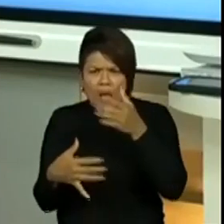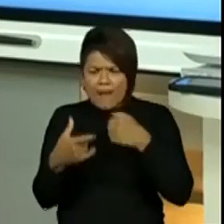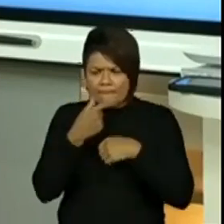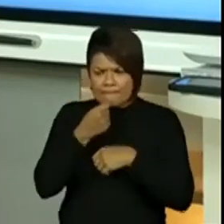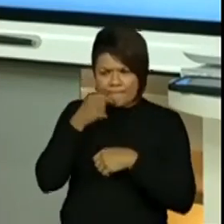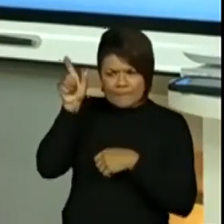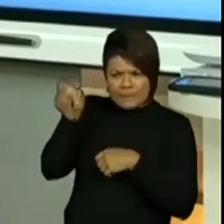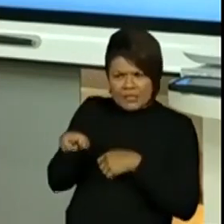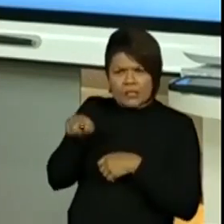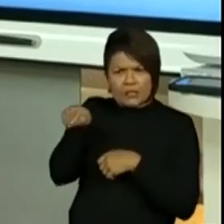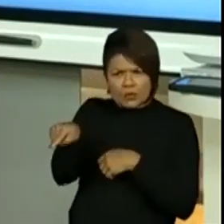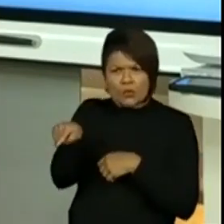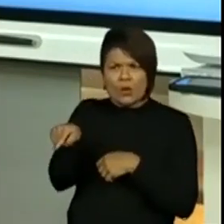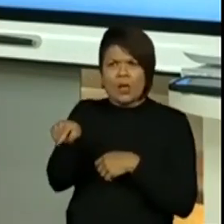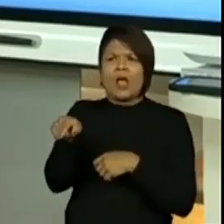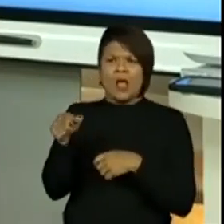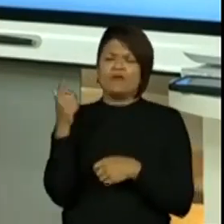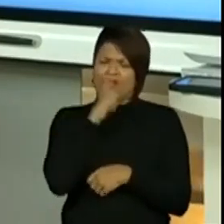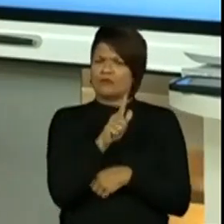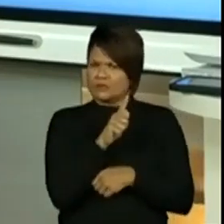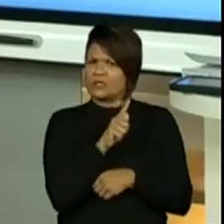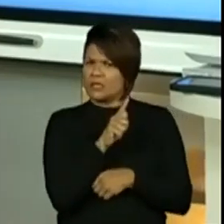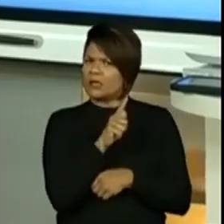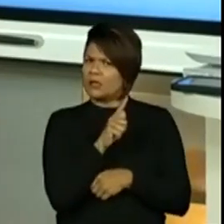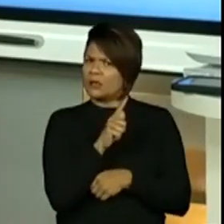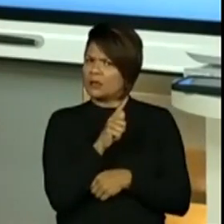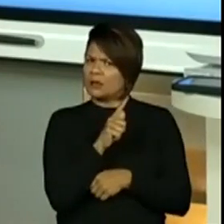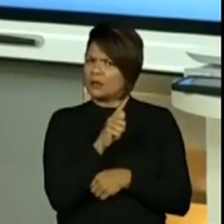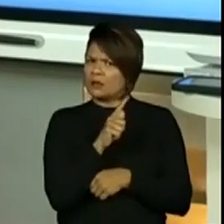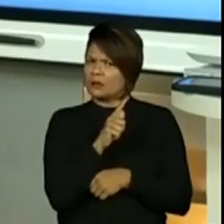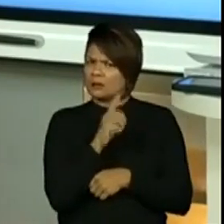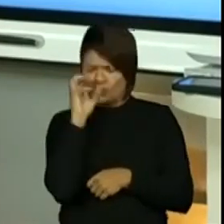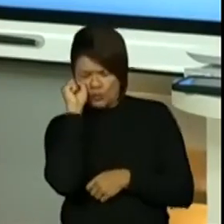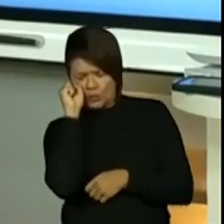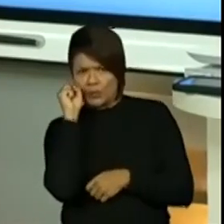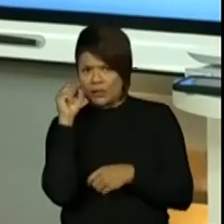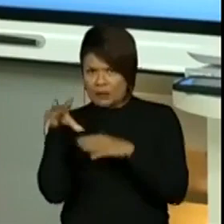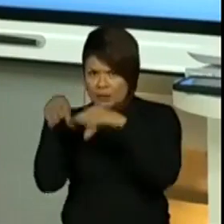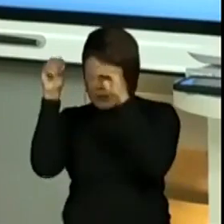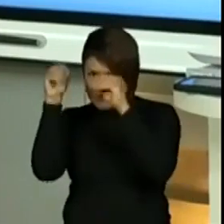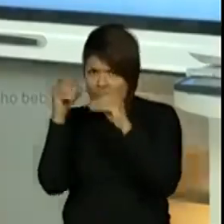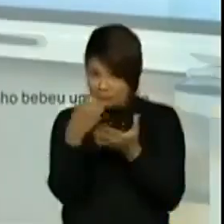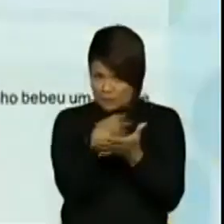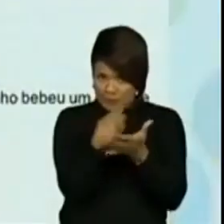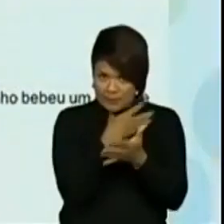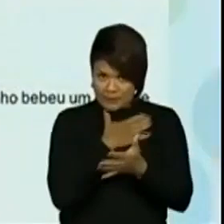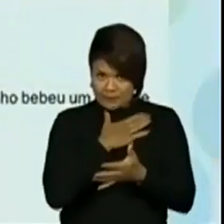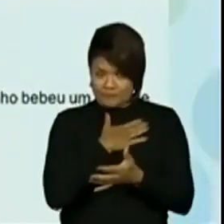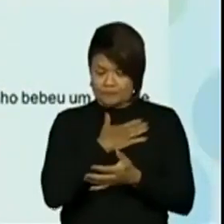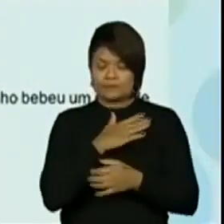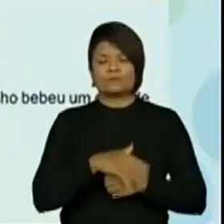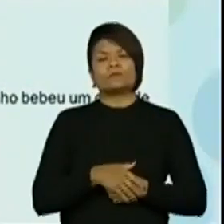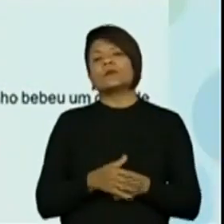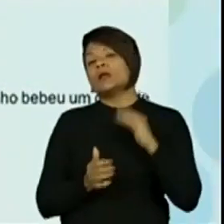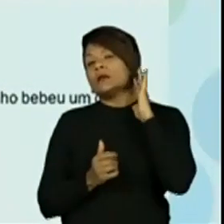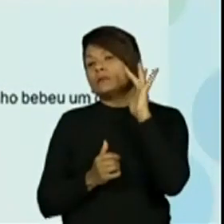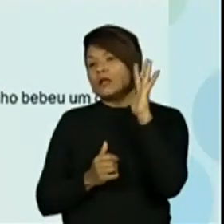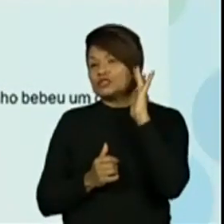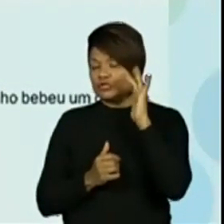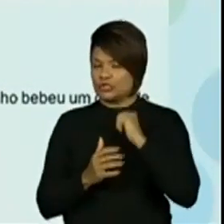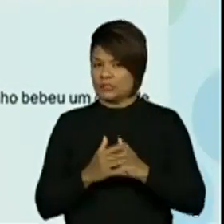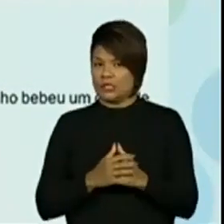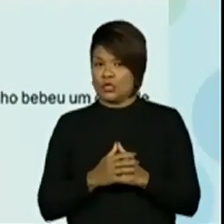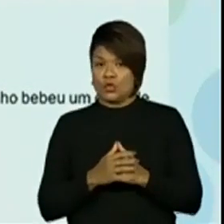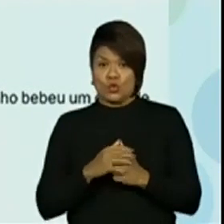noite nesse castelo? Coloca no chat. Já vai colocando no chat. Imagine Joãozinho levou um candeeiro,